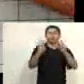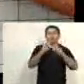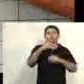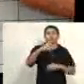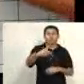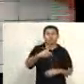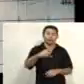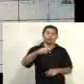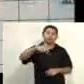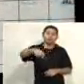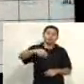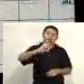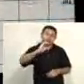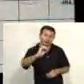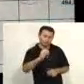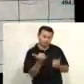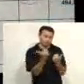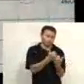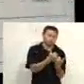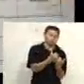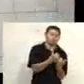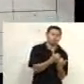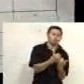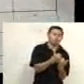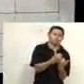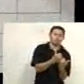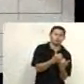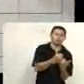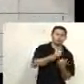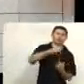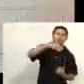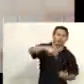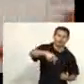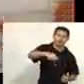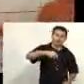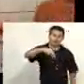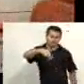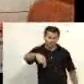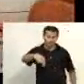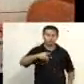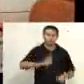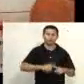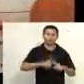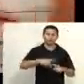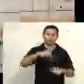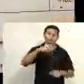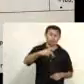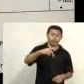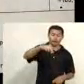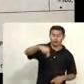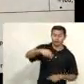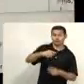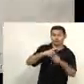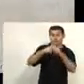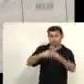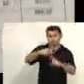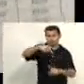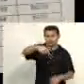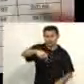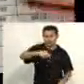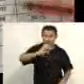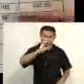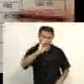P de Q0, eu substituir no valor de QN. Por quê? É PN vezes Q0.